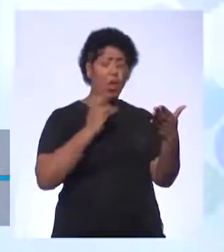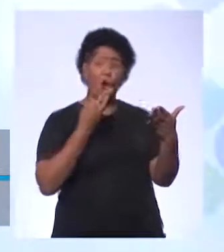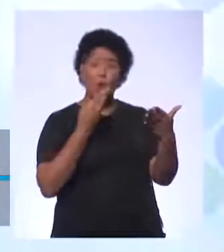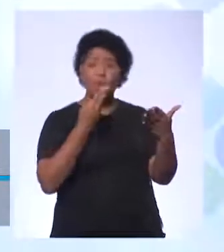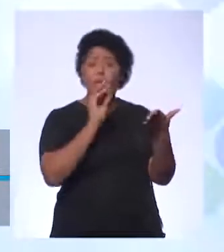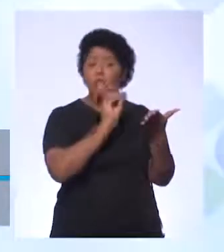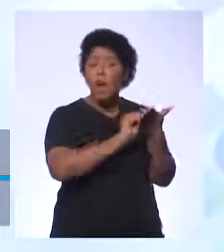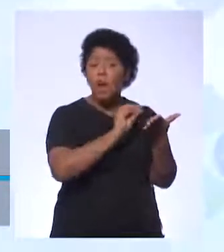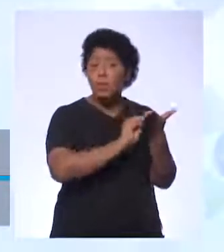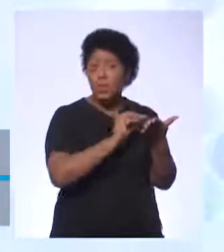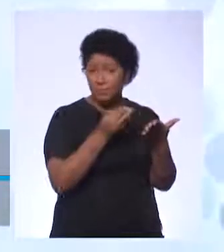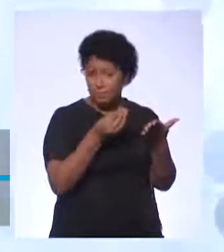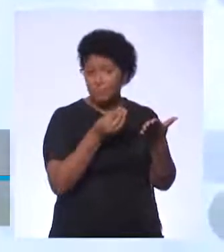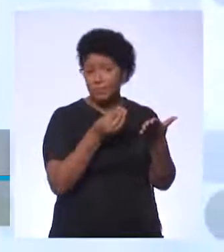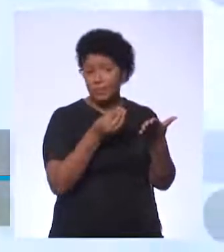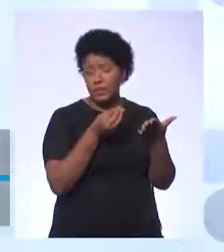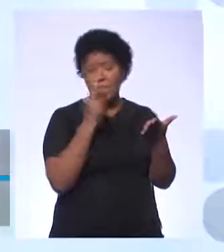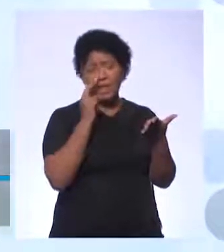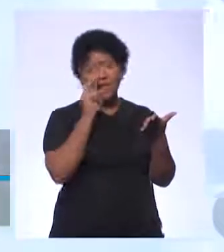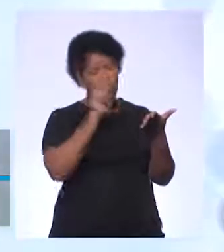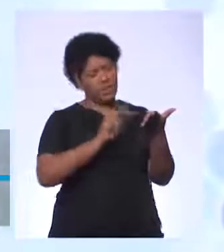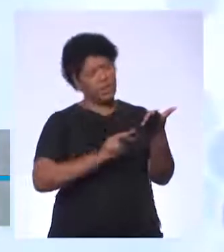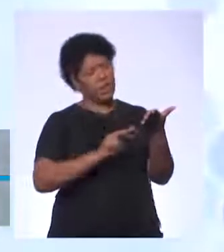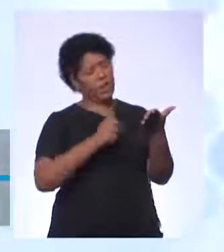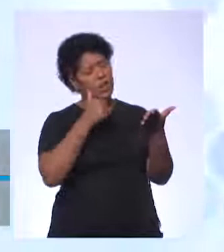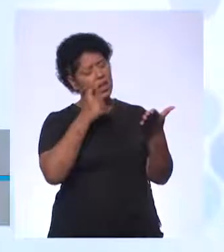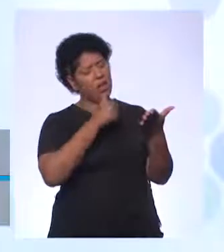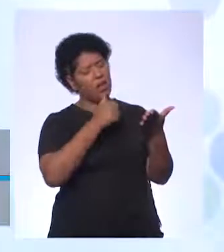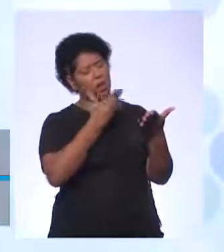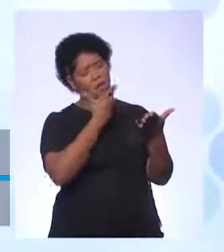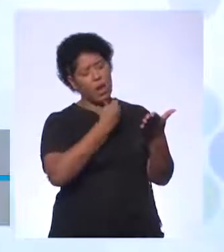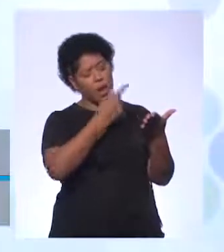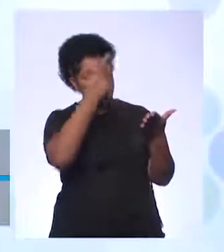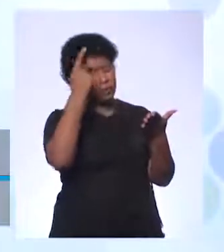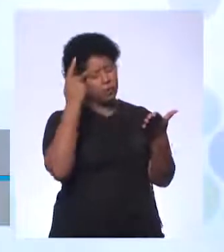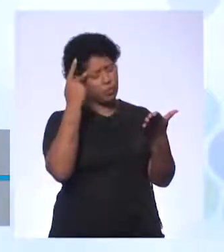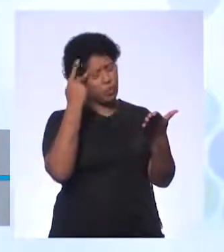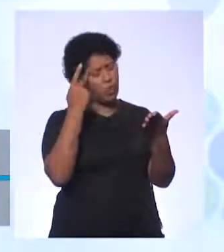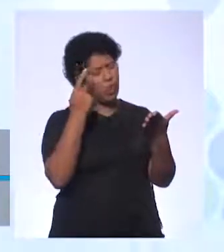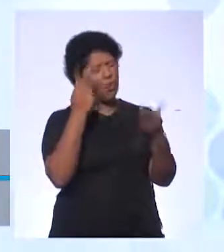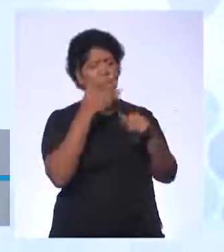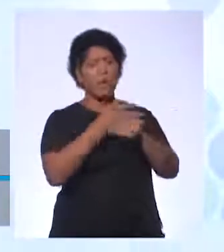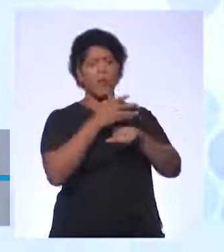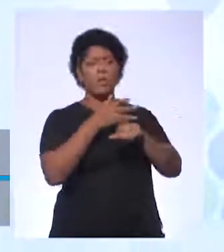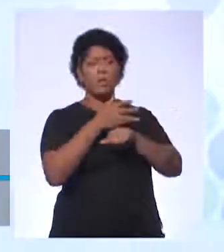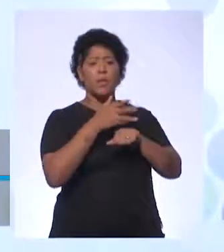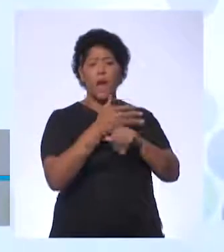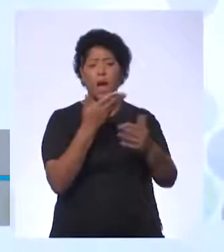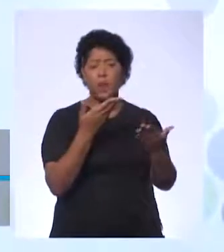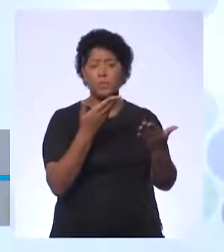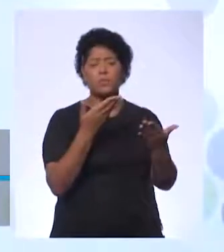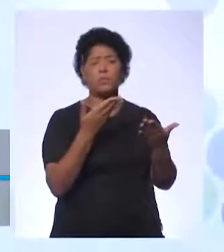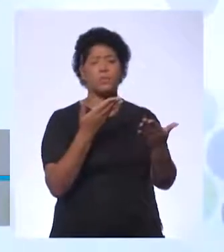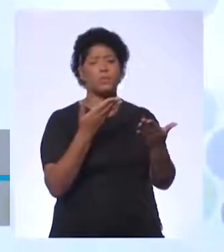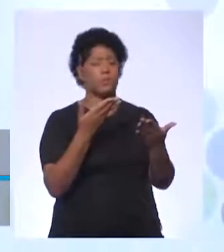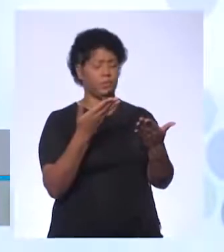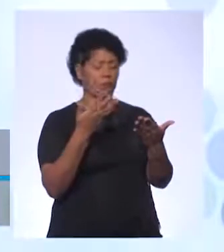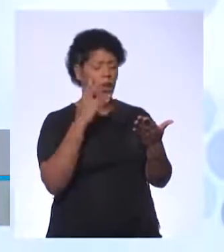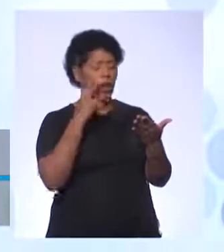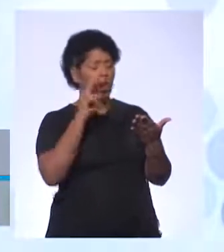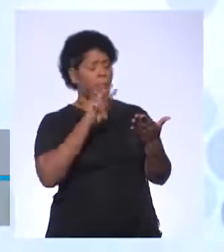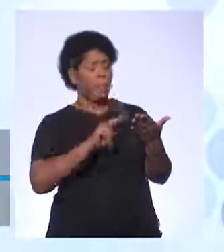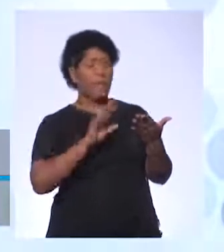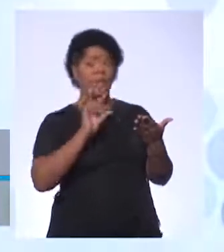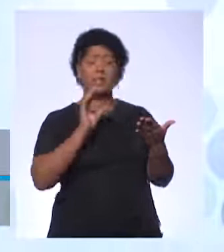Então, se o seu texto ele tem os personagens, ou as personagens, no caso que nós falamos, tem as personagens, essas personagens estão dentro